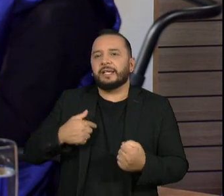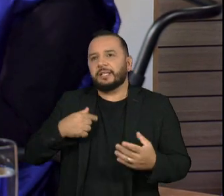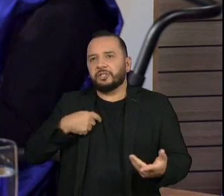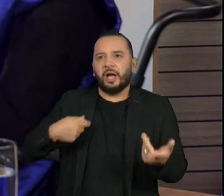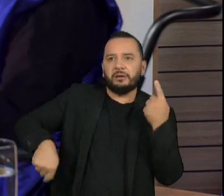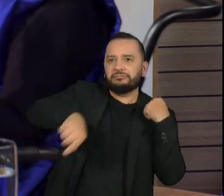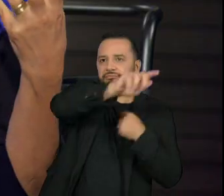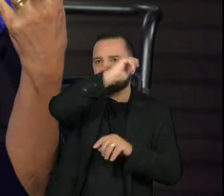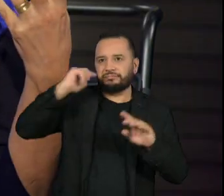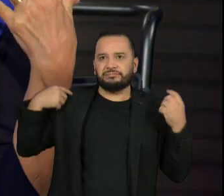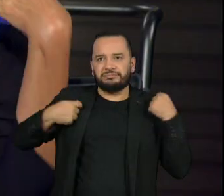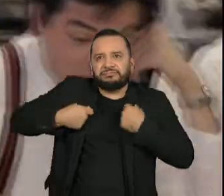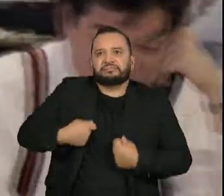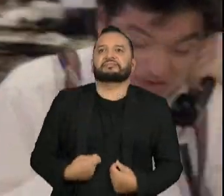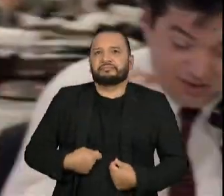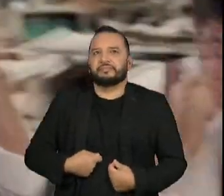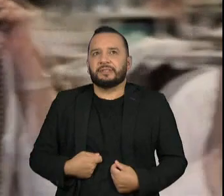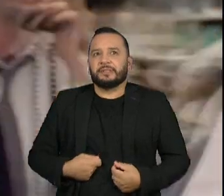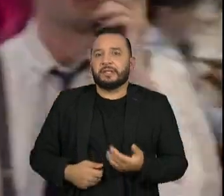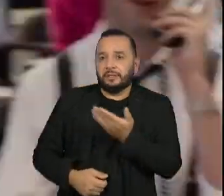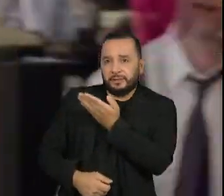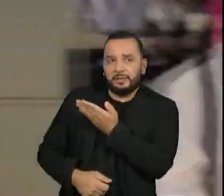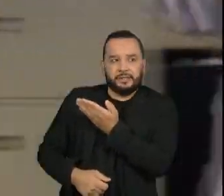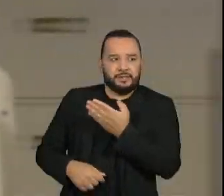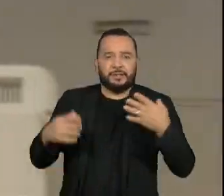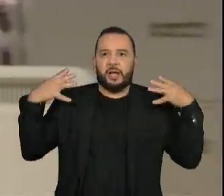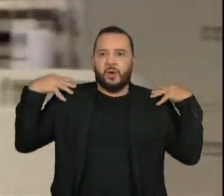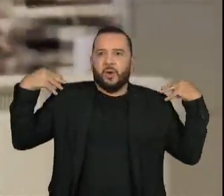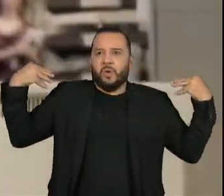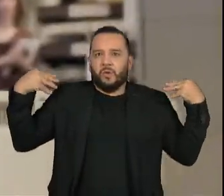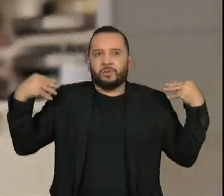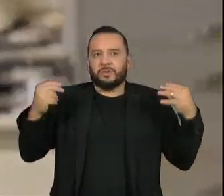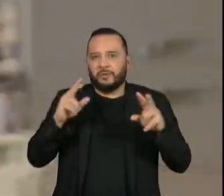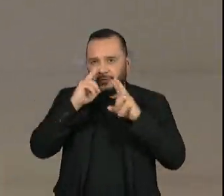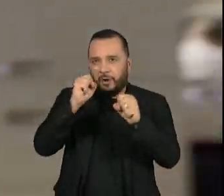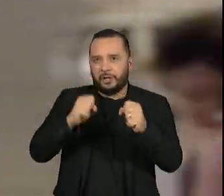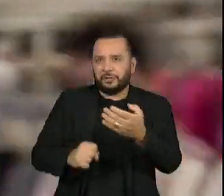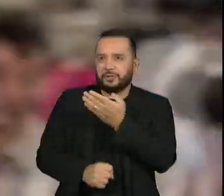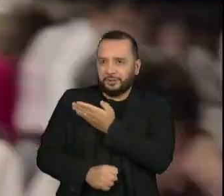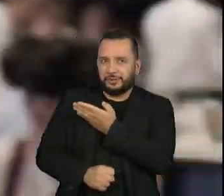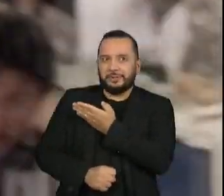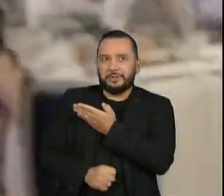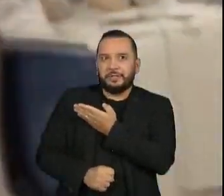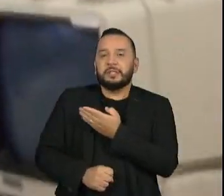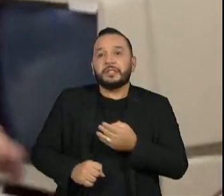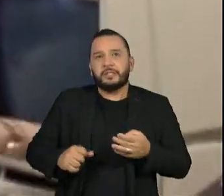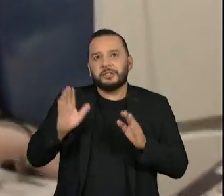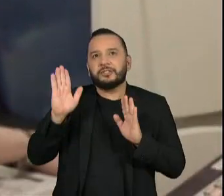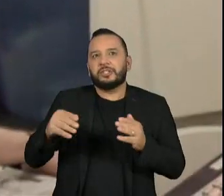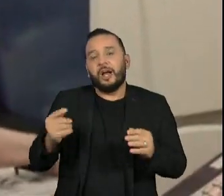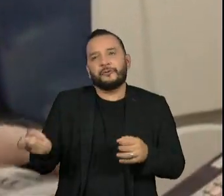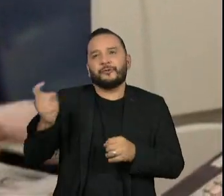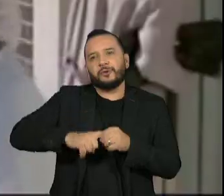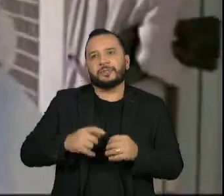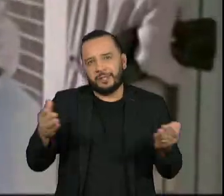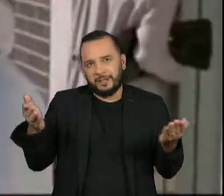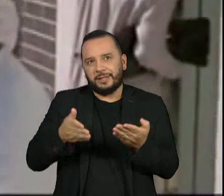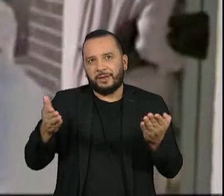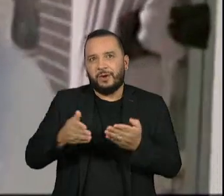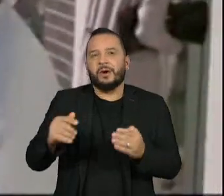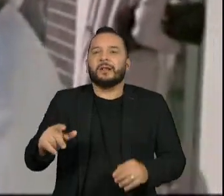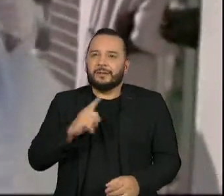convenção masculina do terno e com ombros muito fortes, né? Que até são ombros que estão de volta agora, né? Grandes ombros,